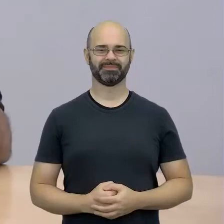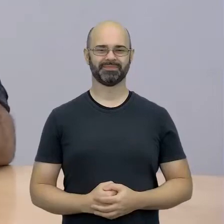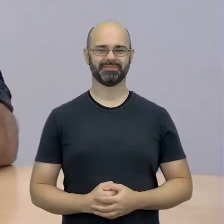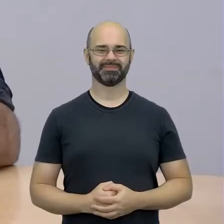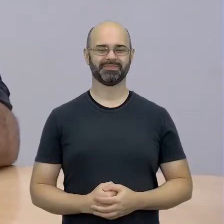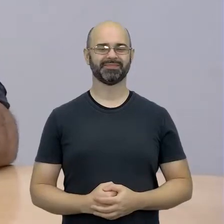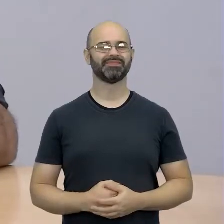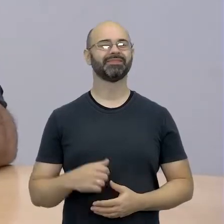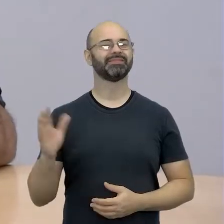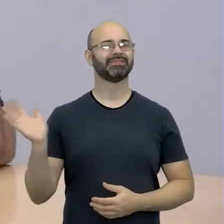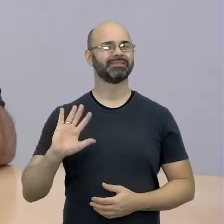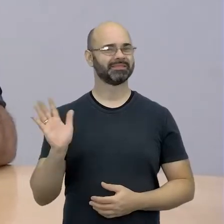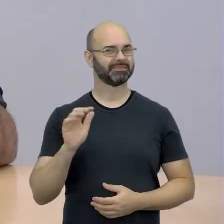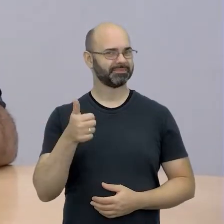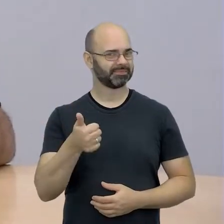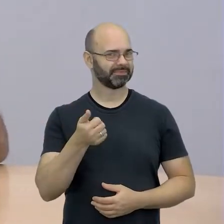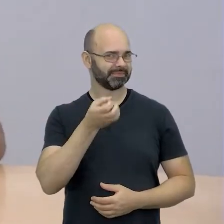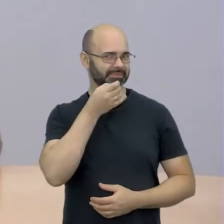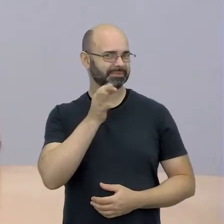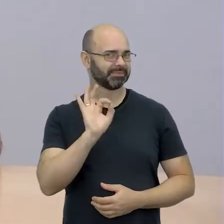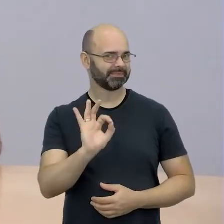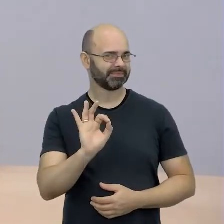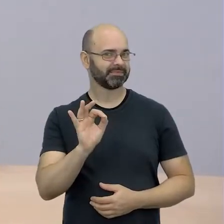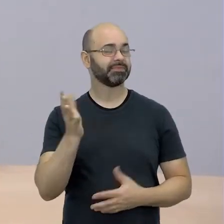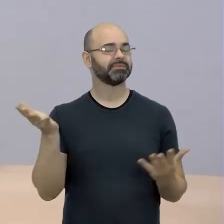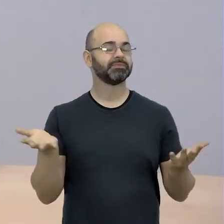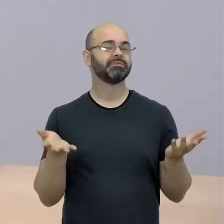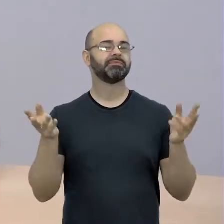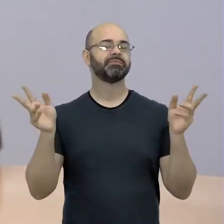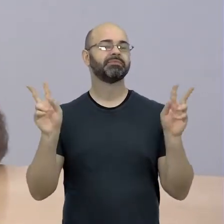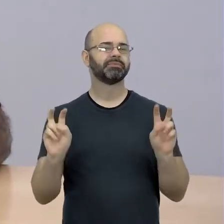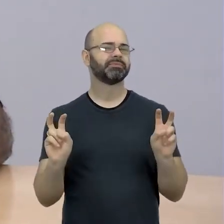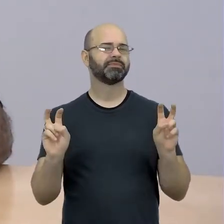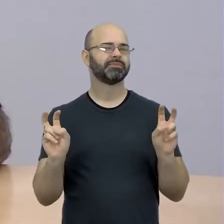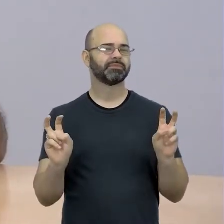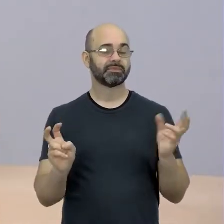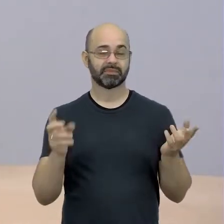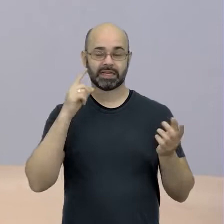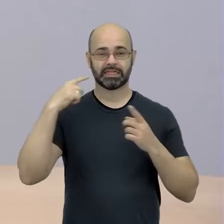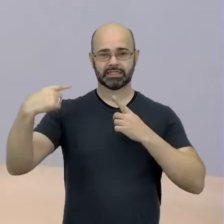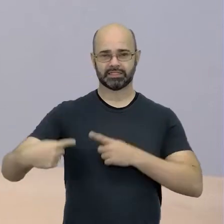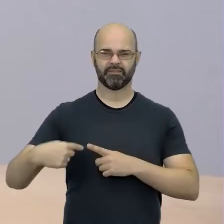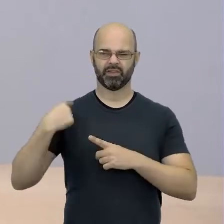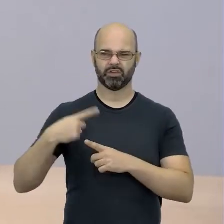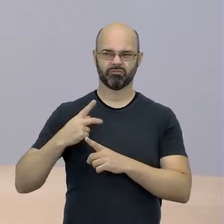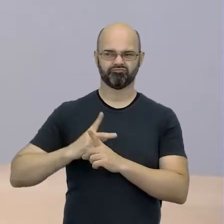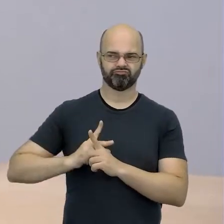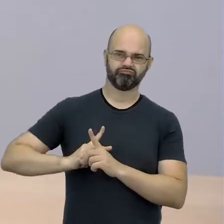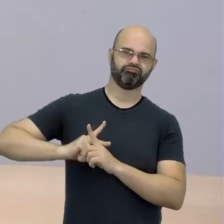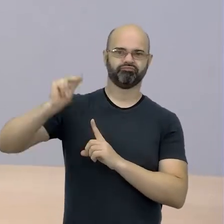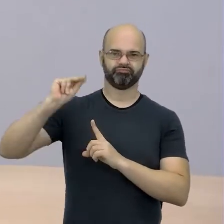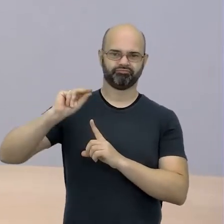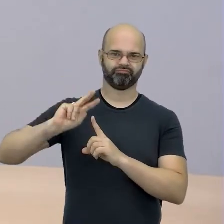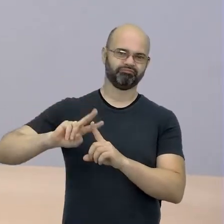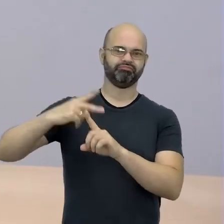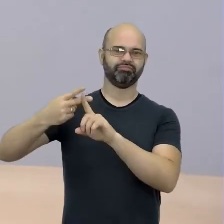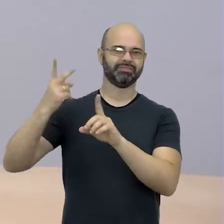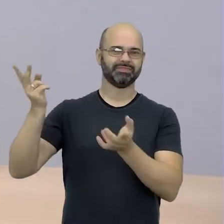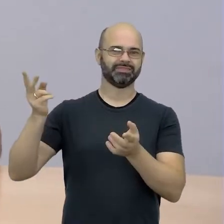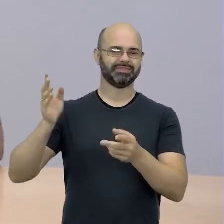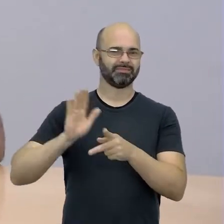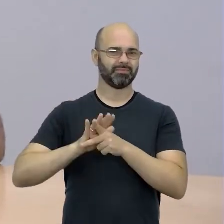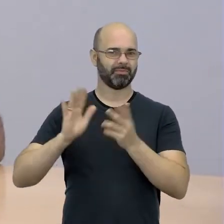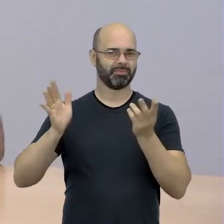E aí, caras, tudo bem? Superar desafios é dos humanos, mas é também de humanas. Estamos juntos aqui